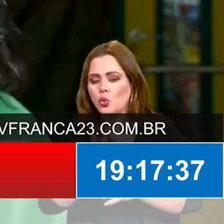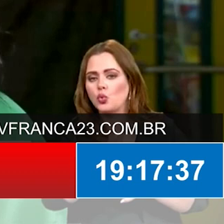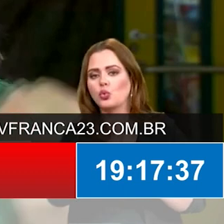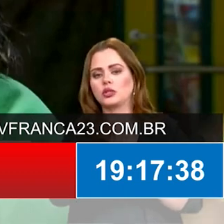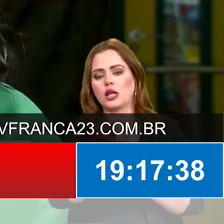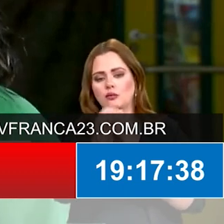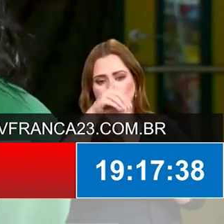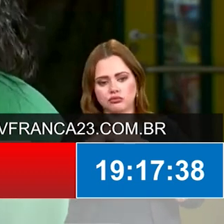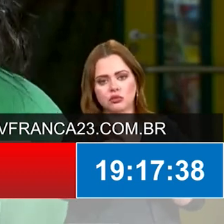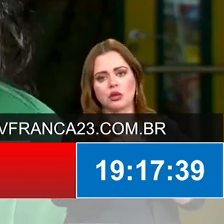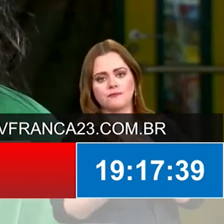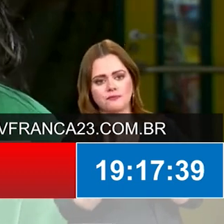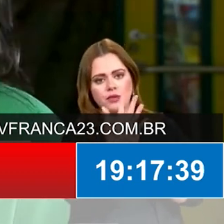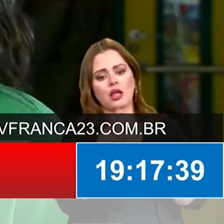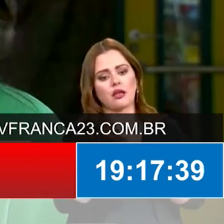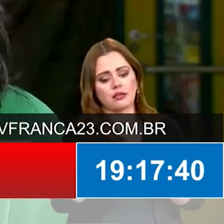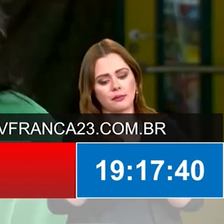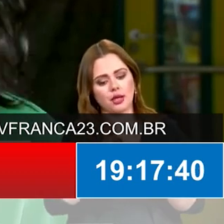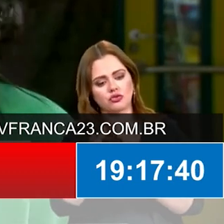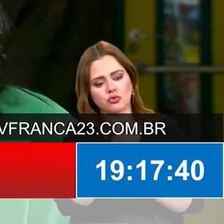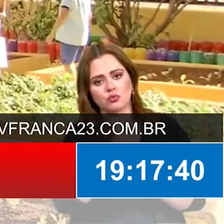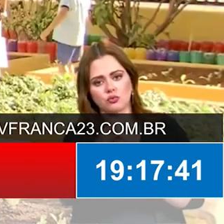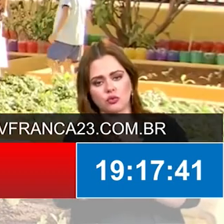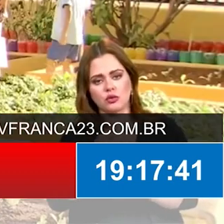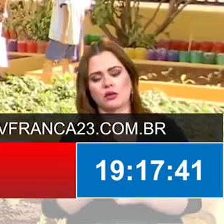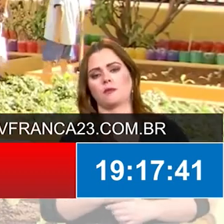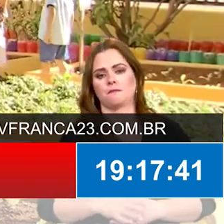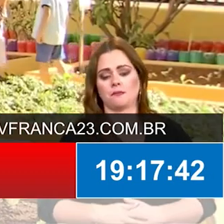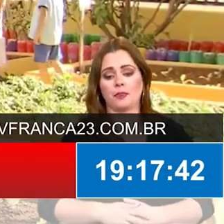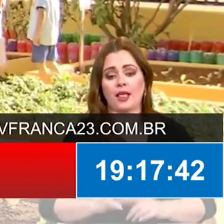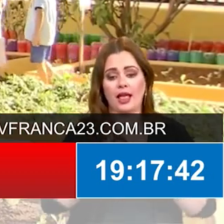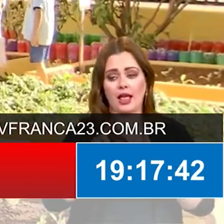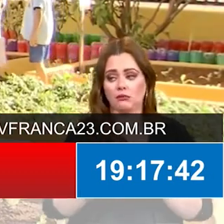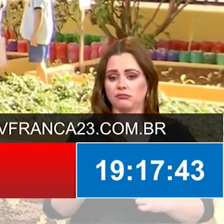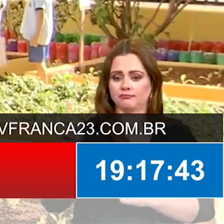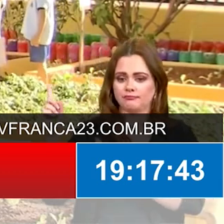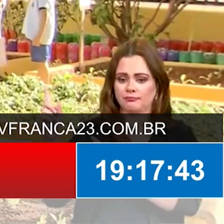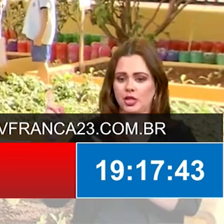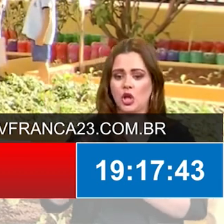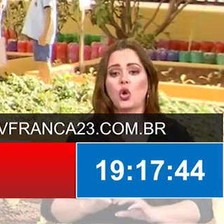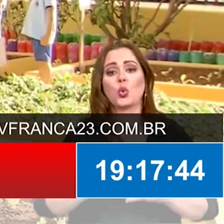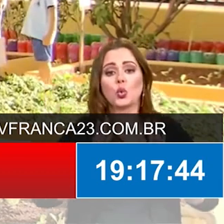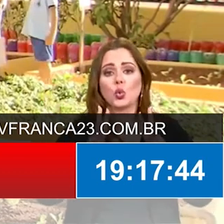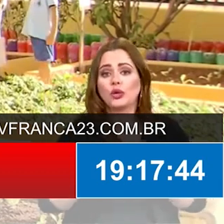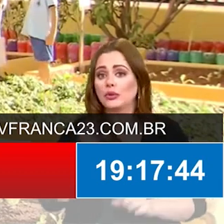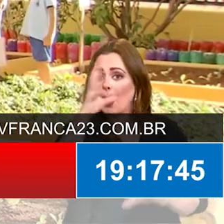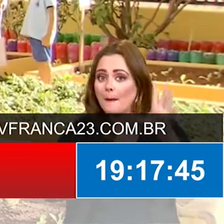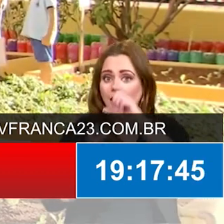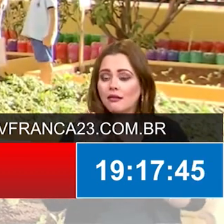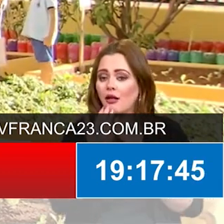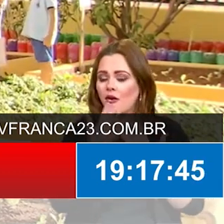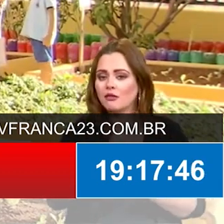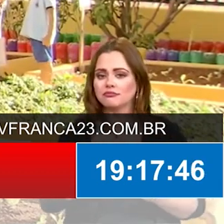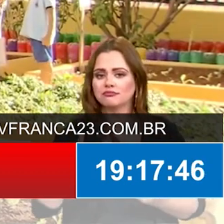do plantio ao cuidado e da colheita. Então eles participam de tudo. É aqui nessa horta onde tudo que eles aprenderam sobre alimentação saudável